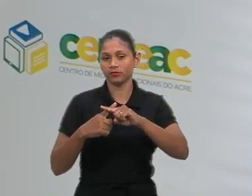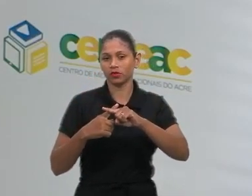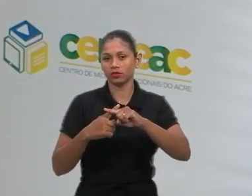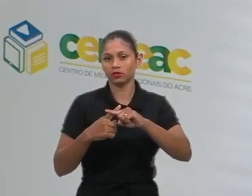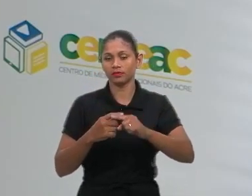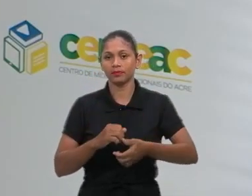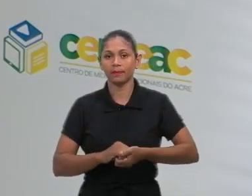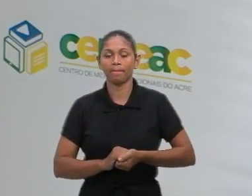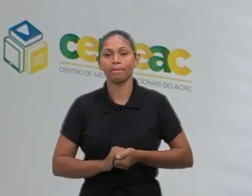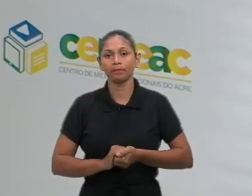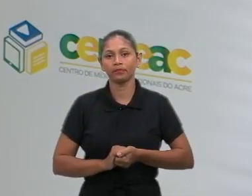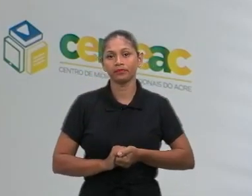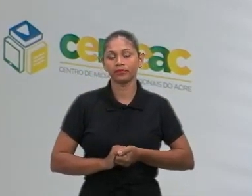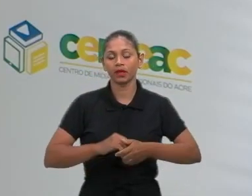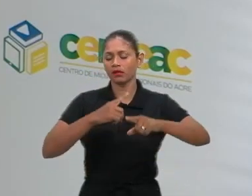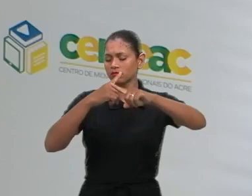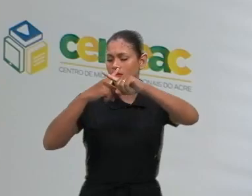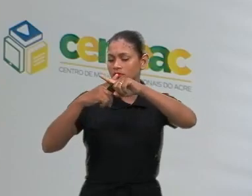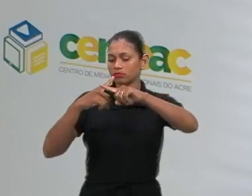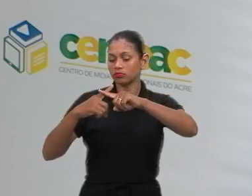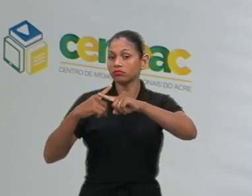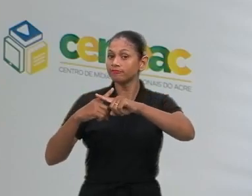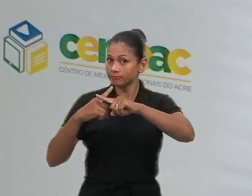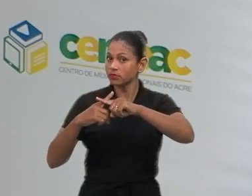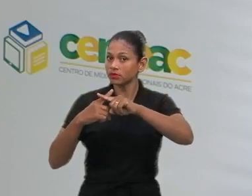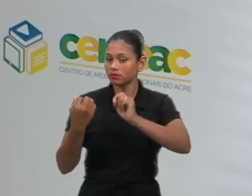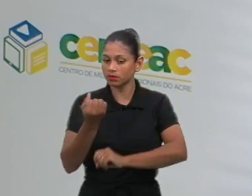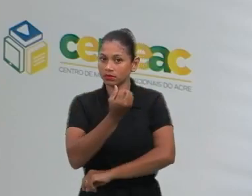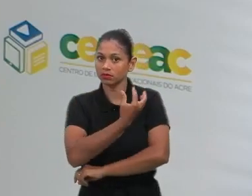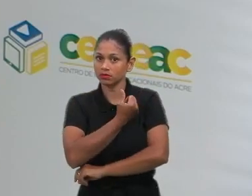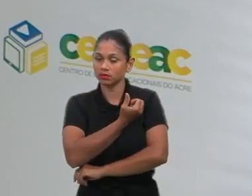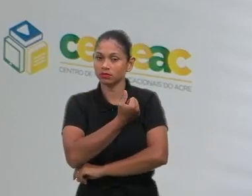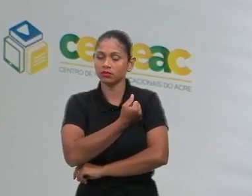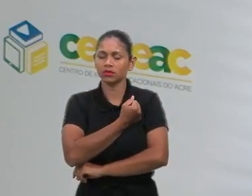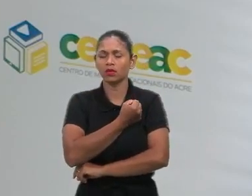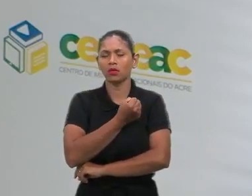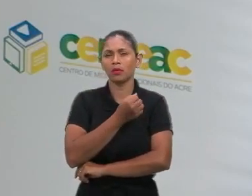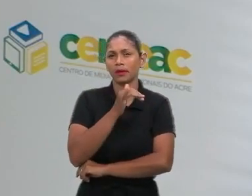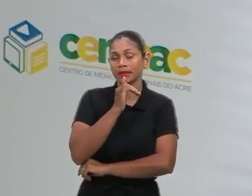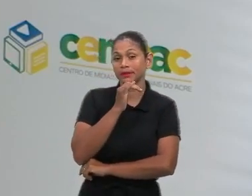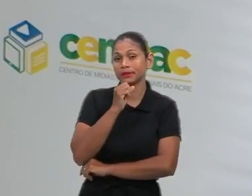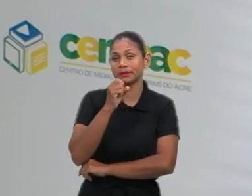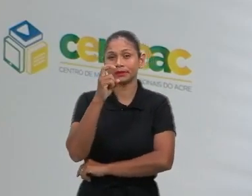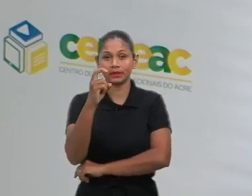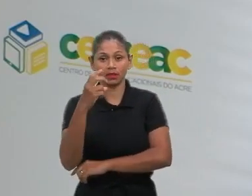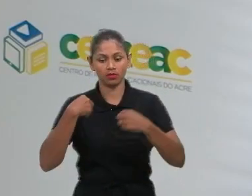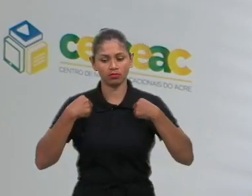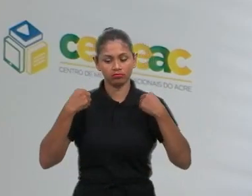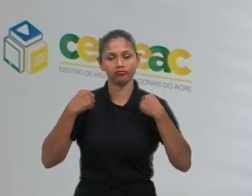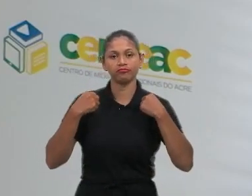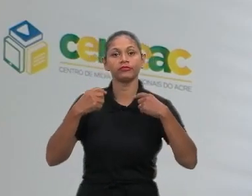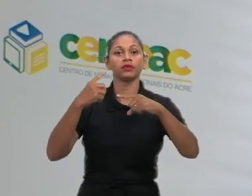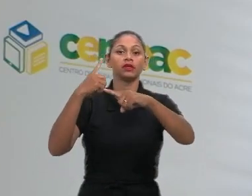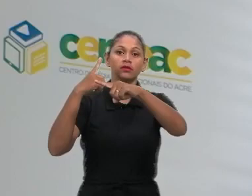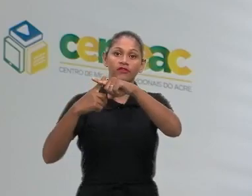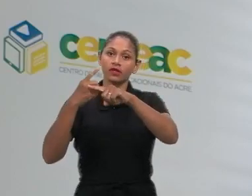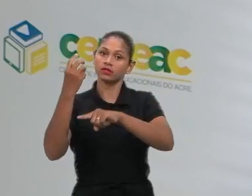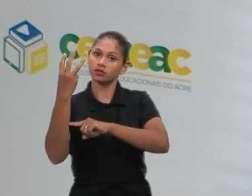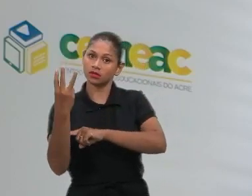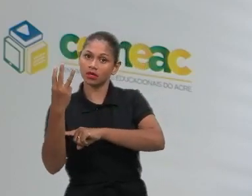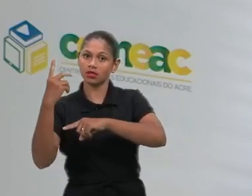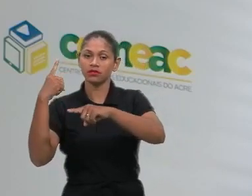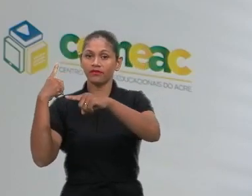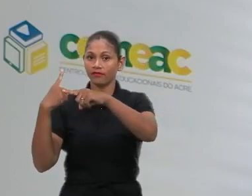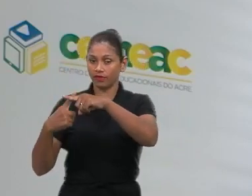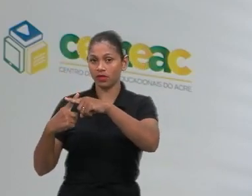nesse princípio multiplicativo, você multiplica esses números. Então, se eu tenho 5 camisas, eu vou multiplicar 5 vezes 3